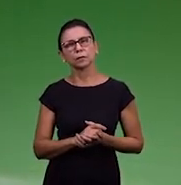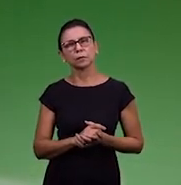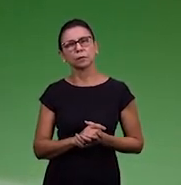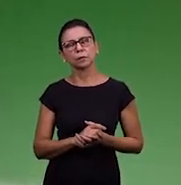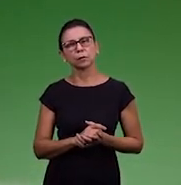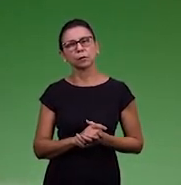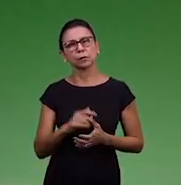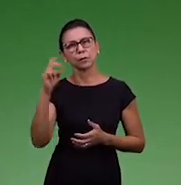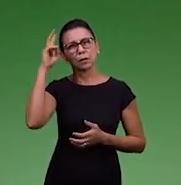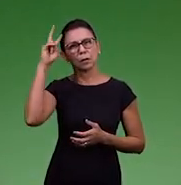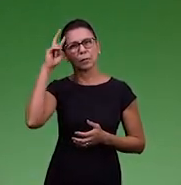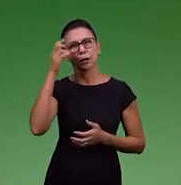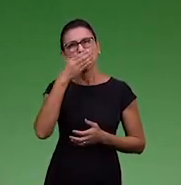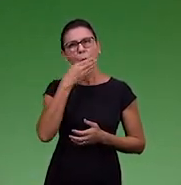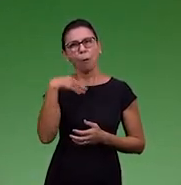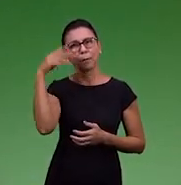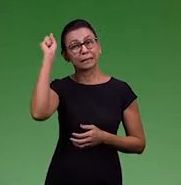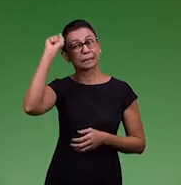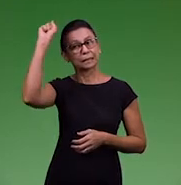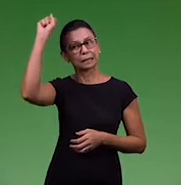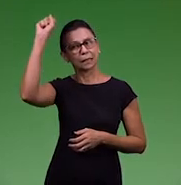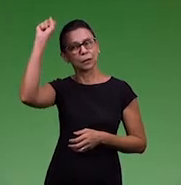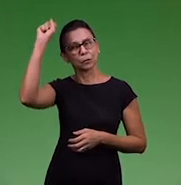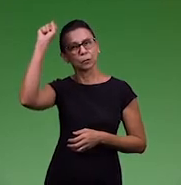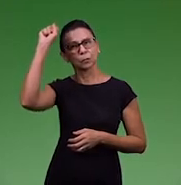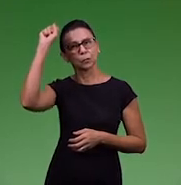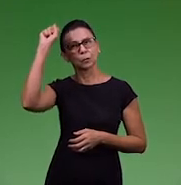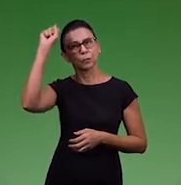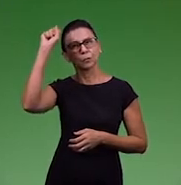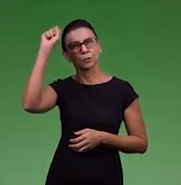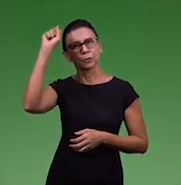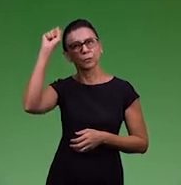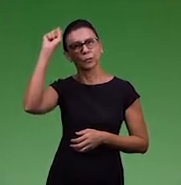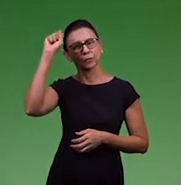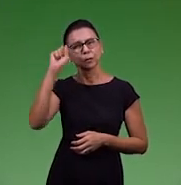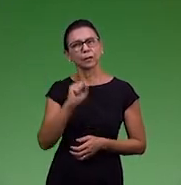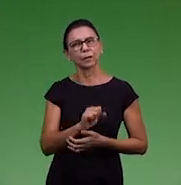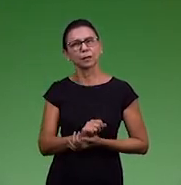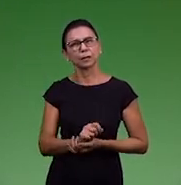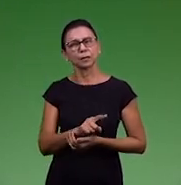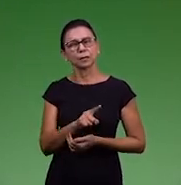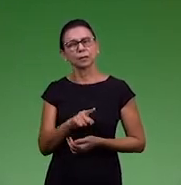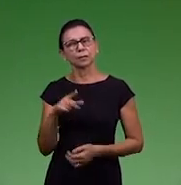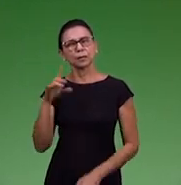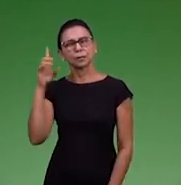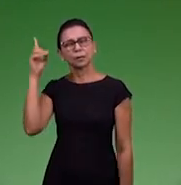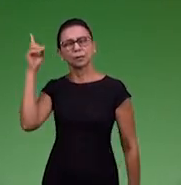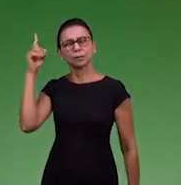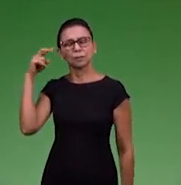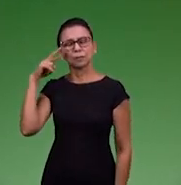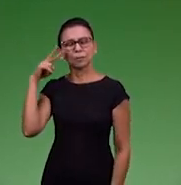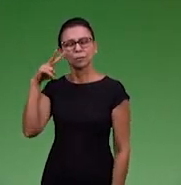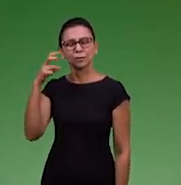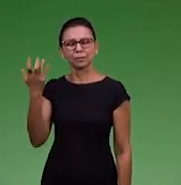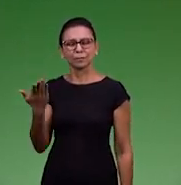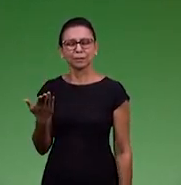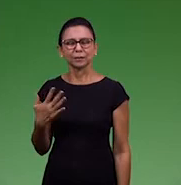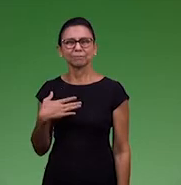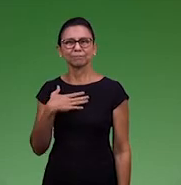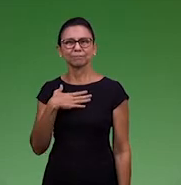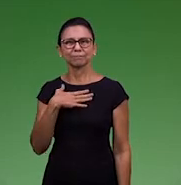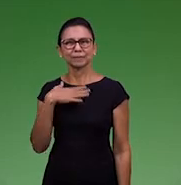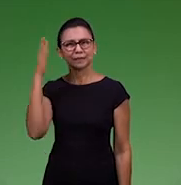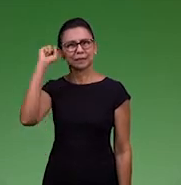quando Saul é advertido, diz que tem Deus tanto prazer em sacrifício do que ele obedeça a